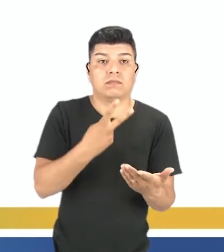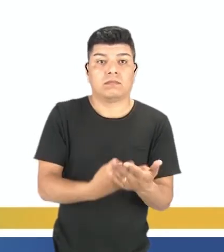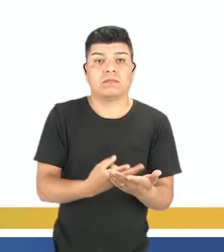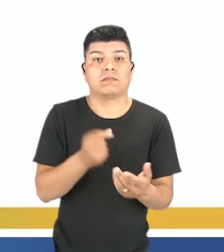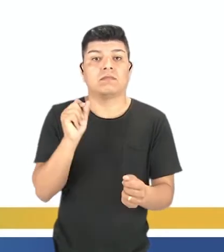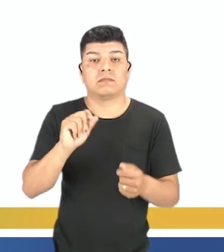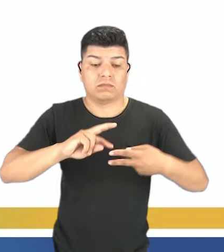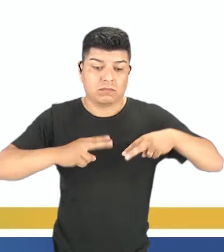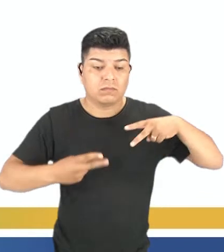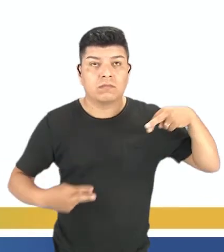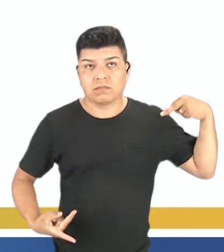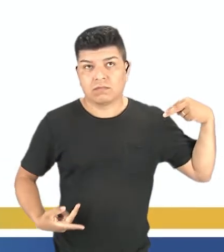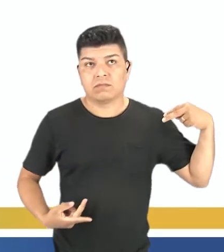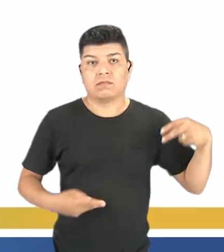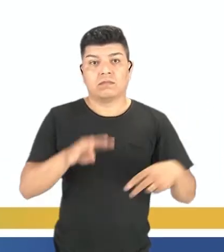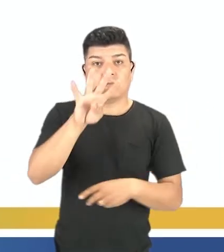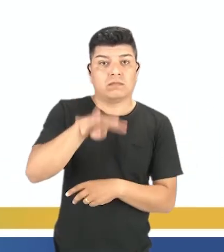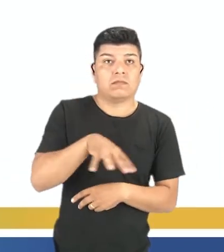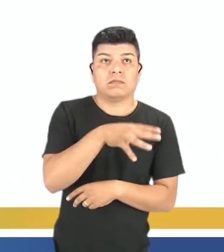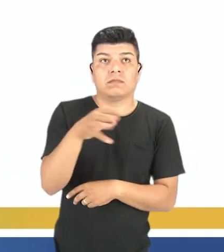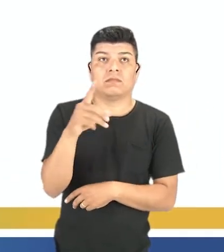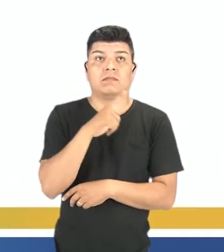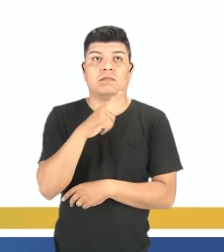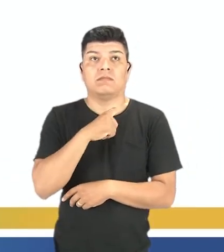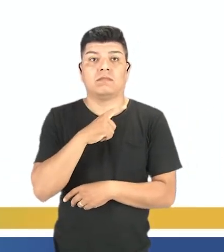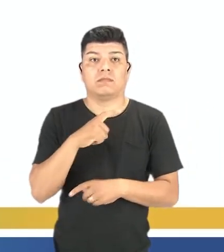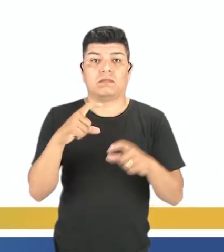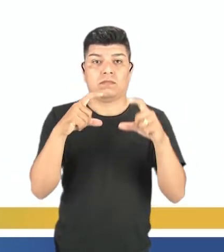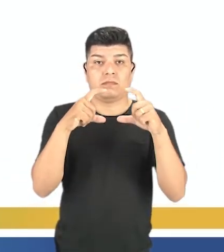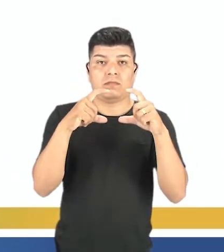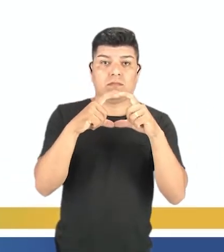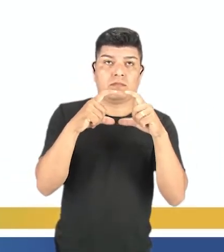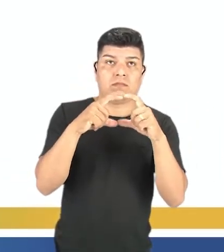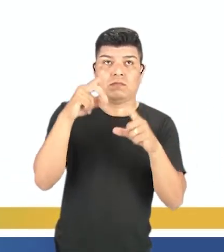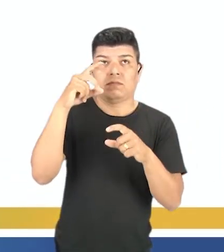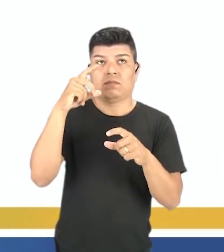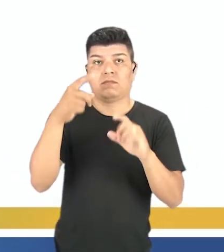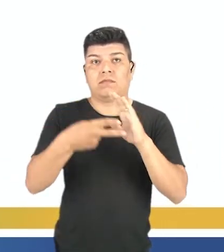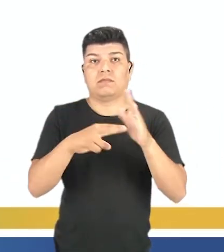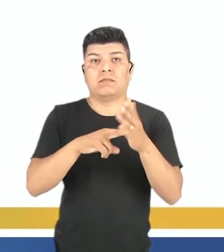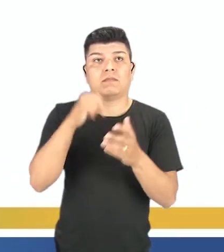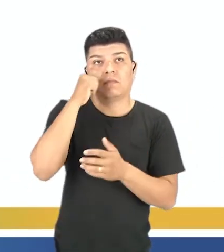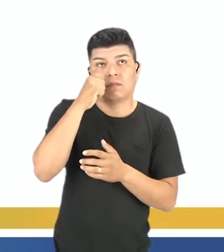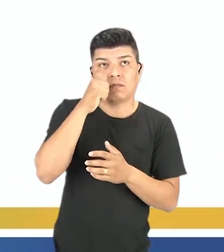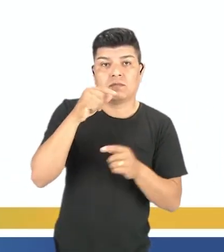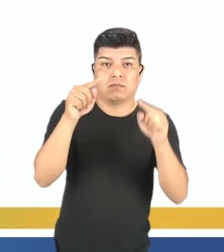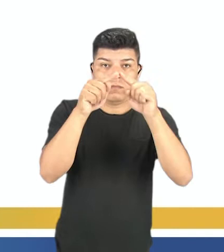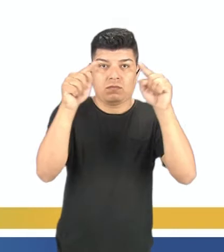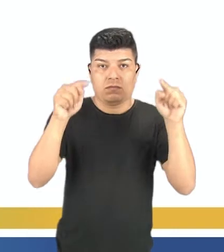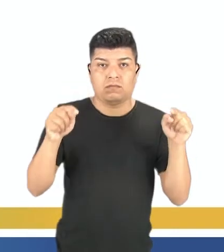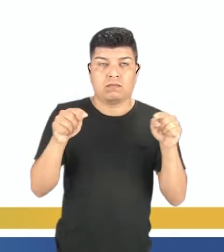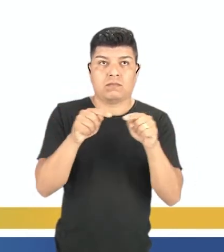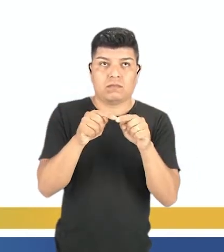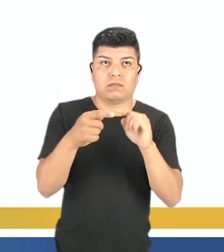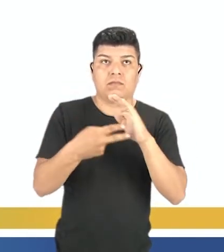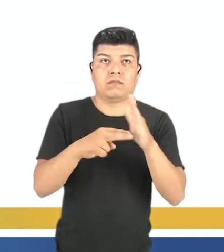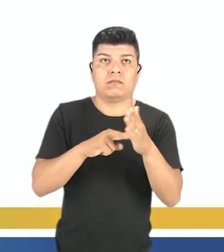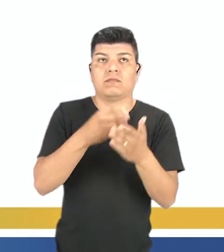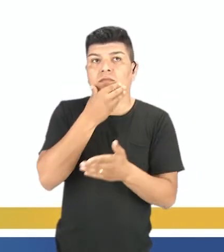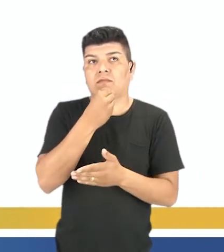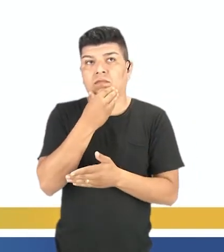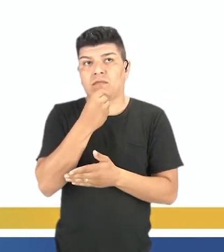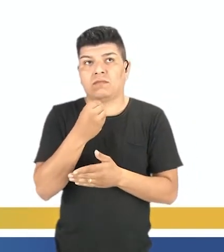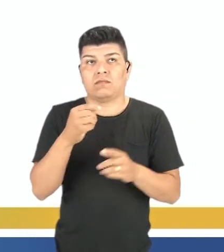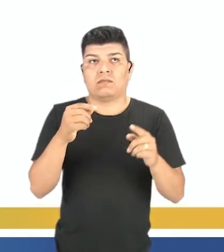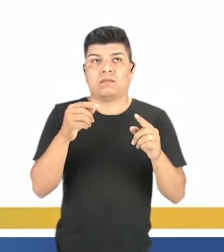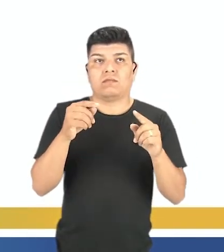expressões genéticas. Então, no quadro a gente tem aqui, a bolinha representa uma mulher, o quadradinho representa um homem. Quando